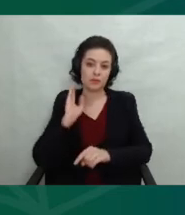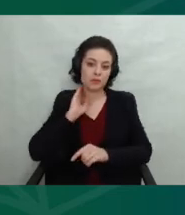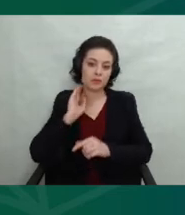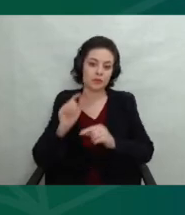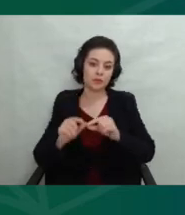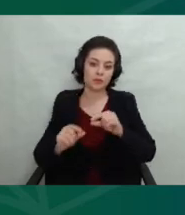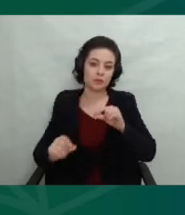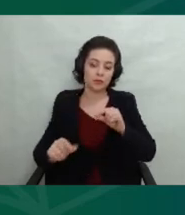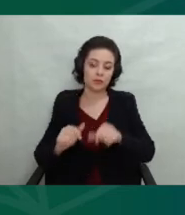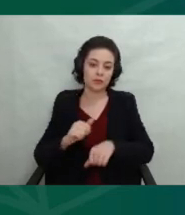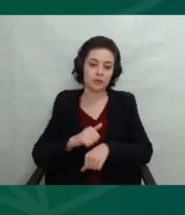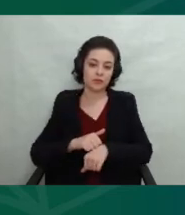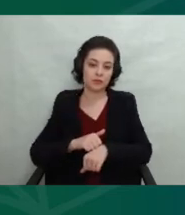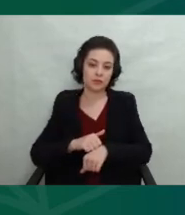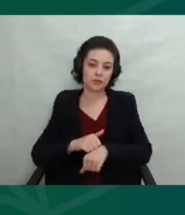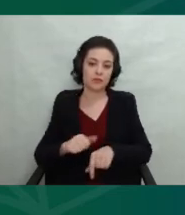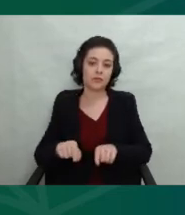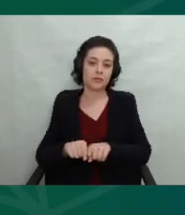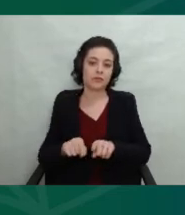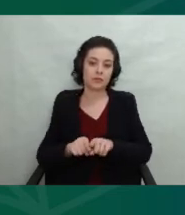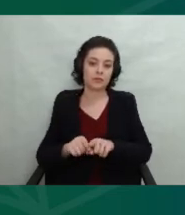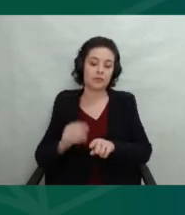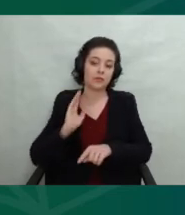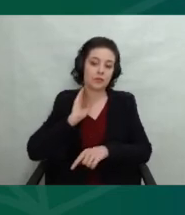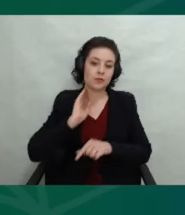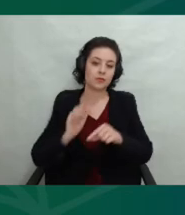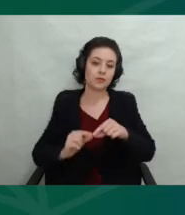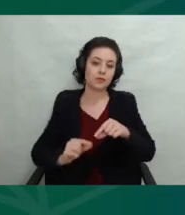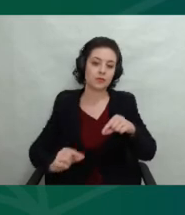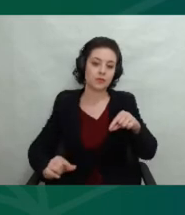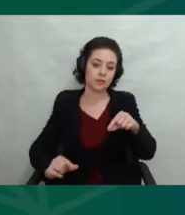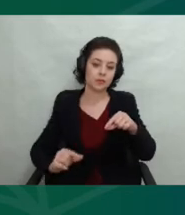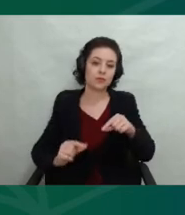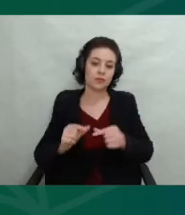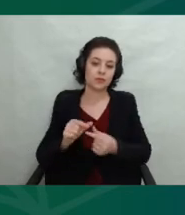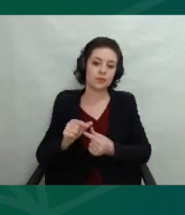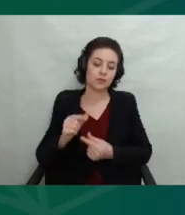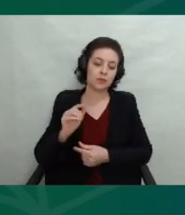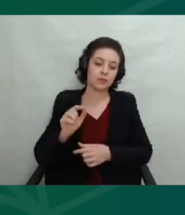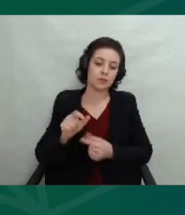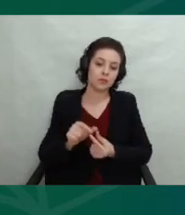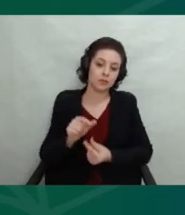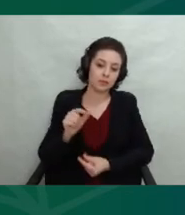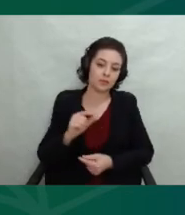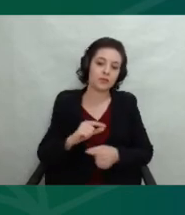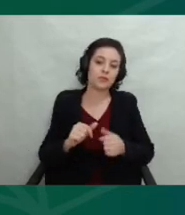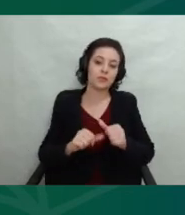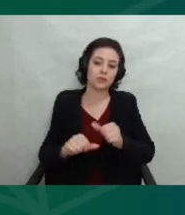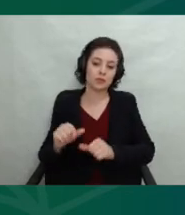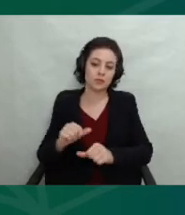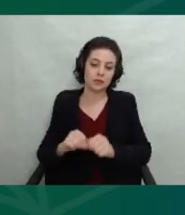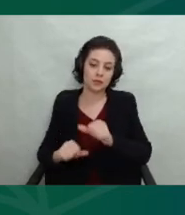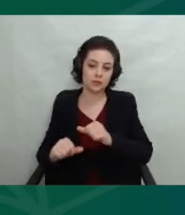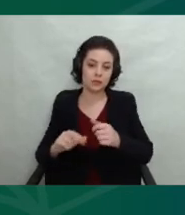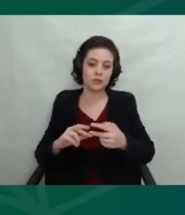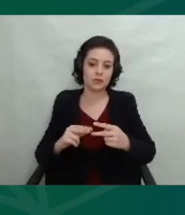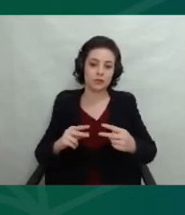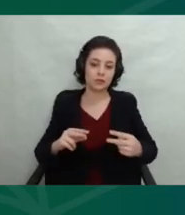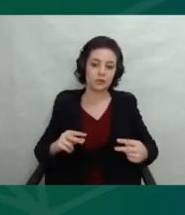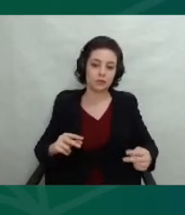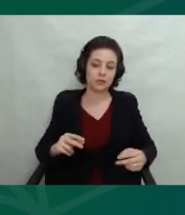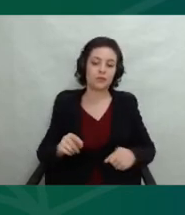Novamente, em medula óssea, teve um aumento de alteração cromossômica, um aumento de alterações